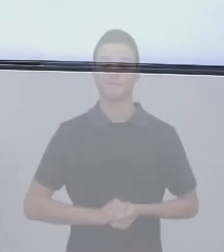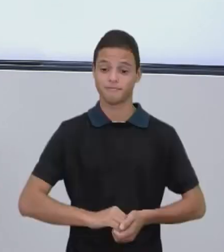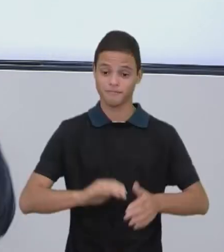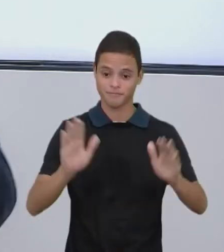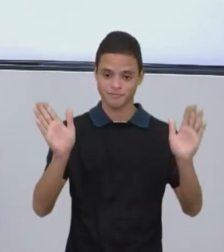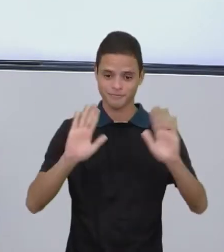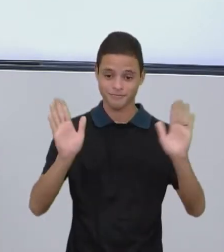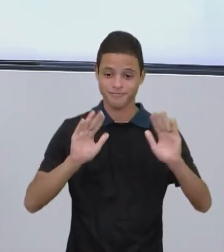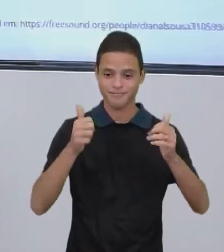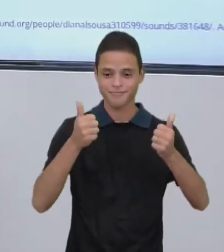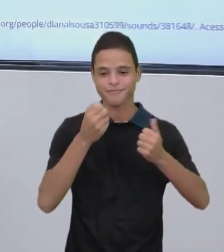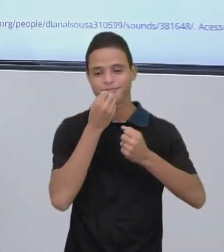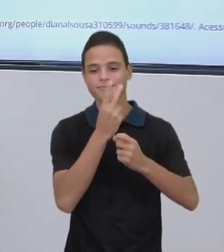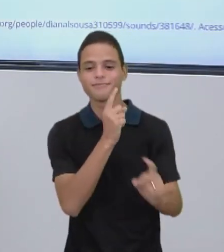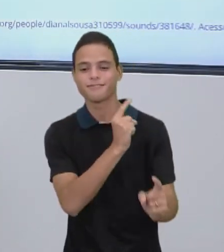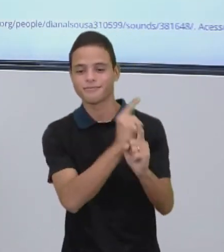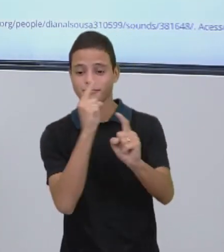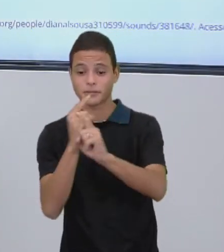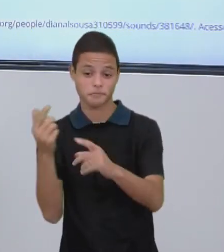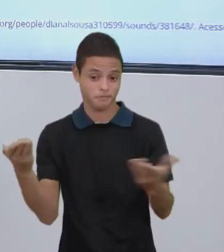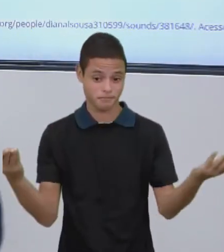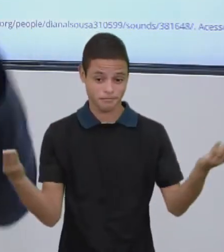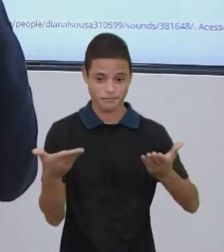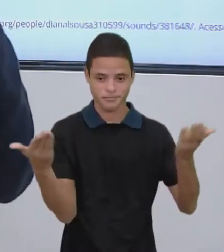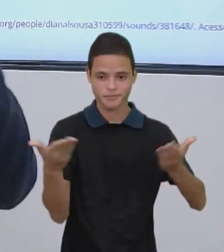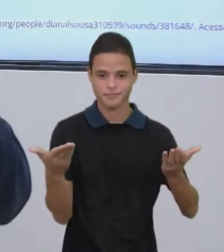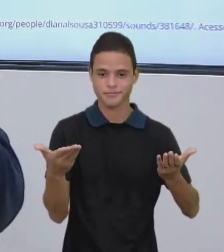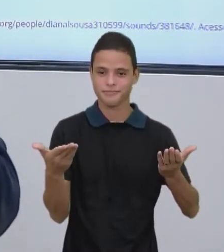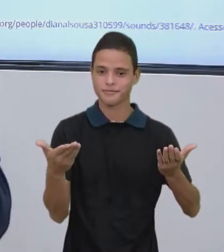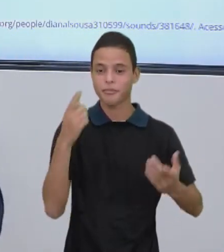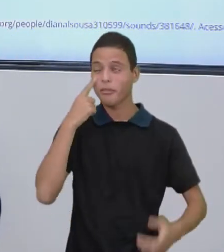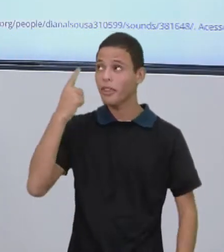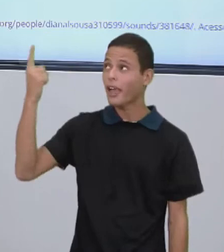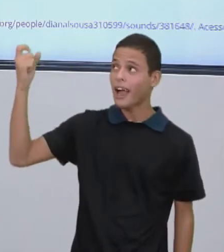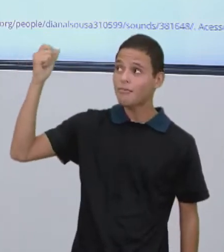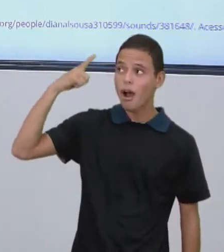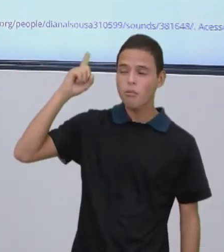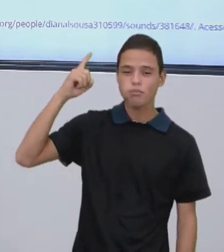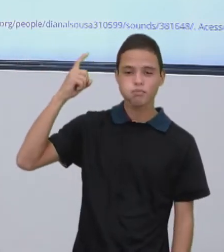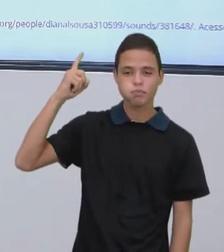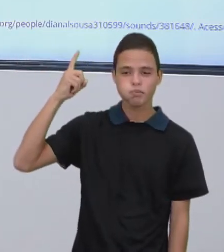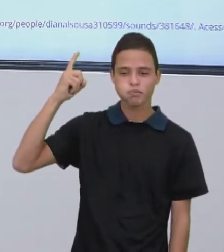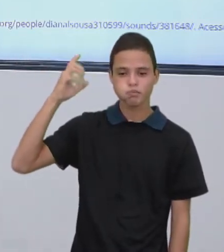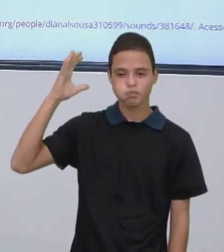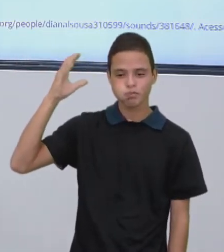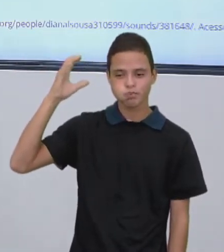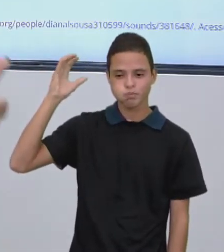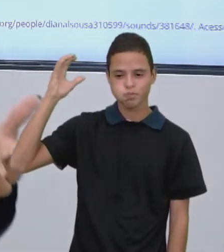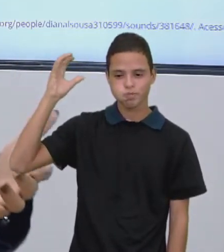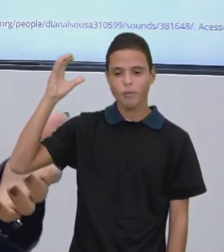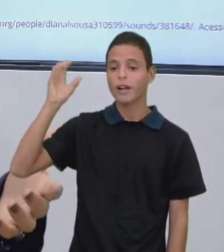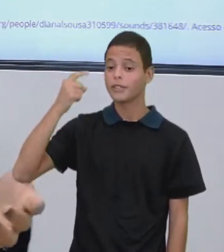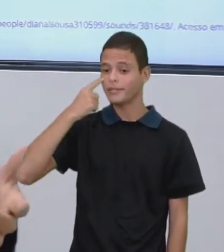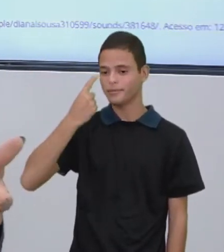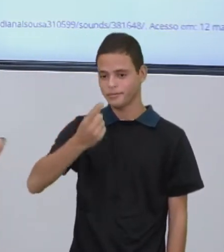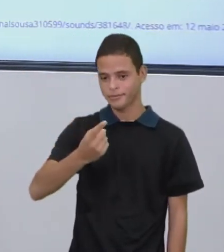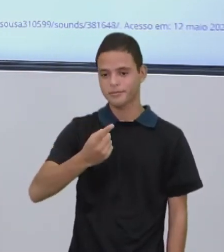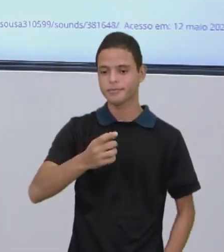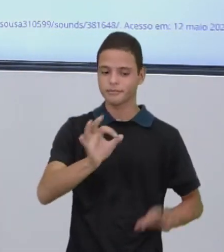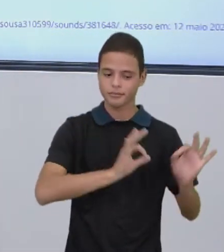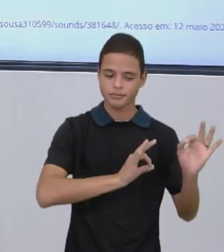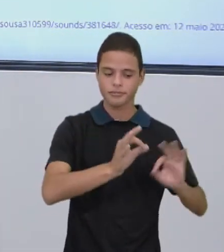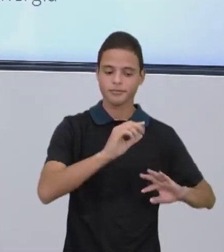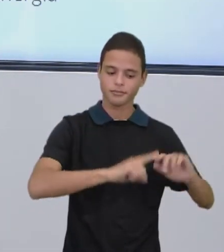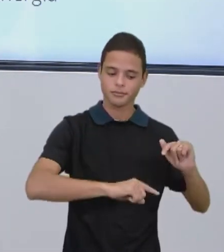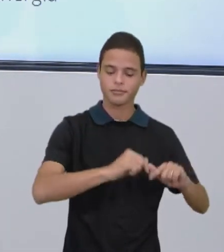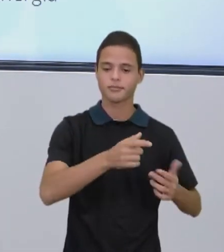Oi, gente, que bom que vocês chegaram aqui para nossa aula. Ouça o sinal da nossa entrada, é isso mesmo. Preparem todos os seus materiais. Eu